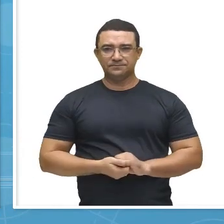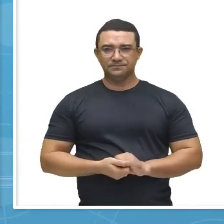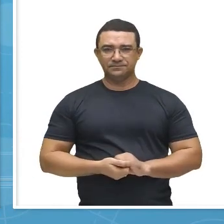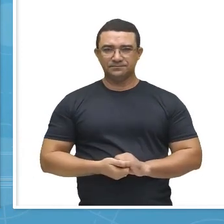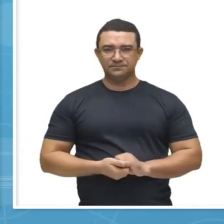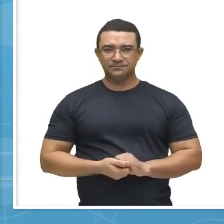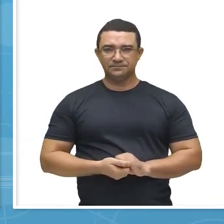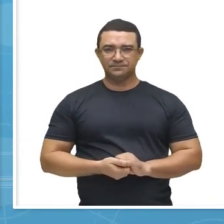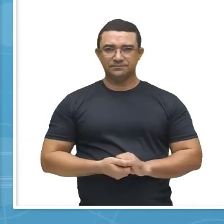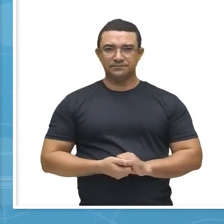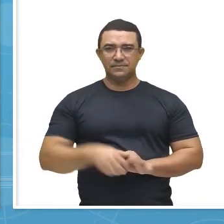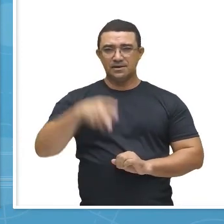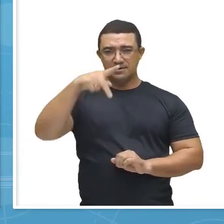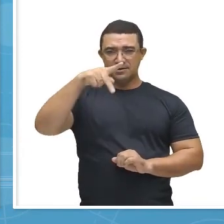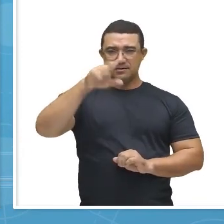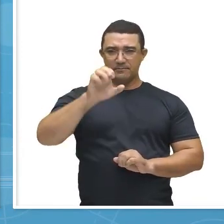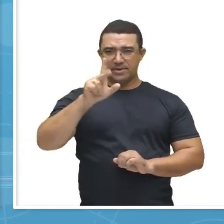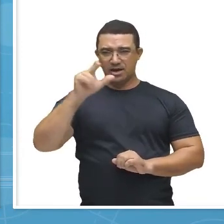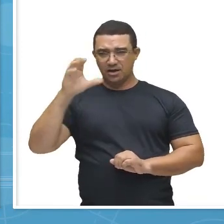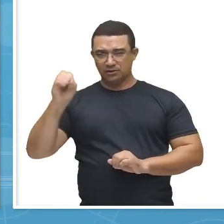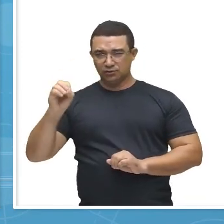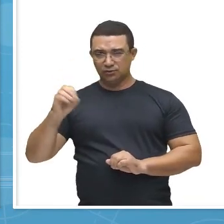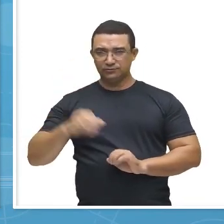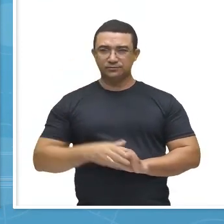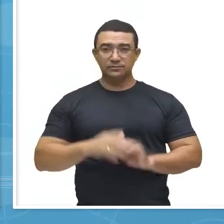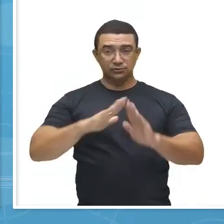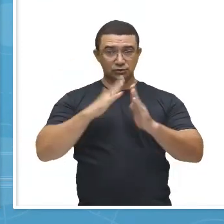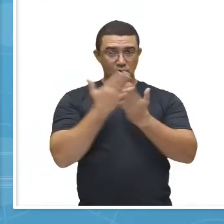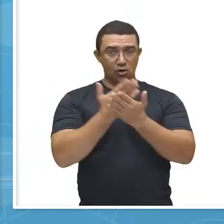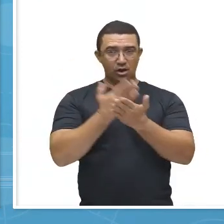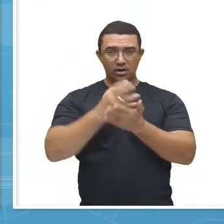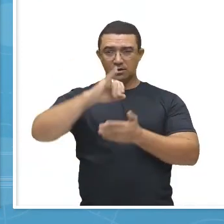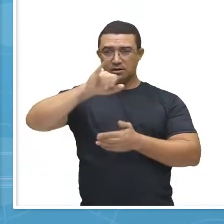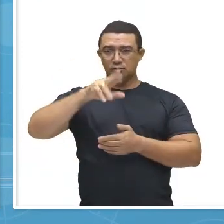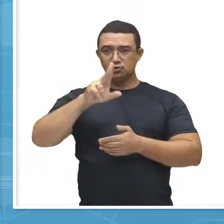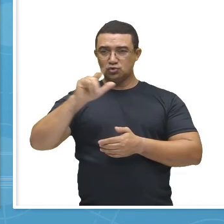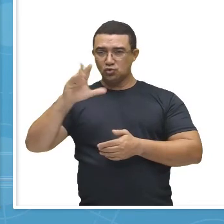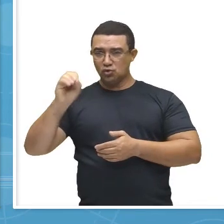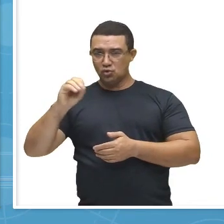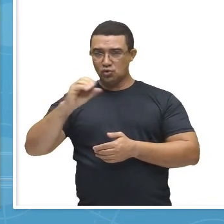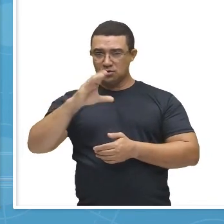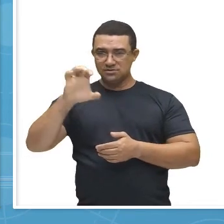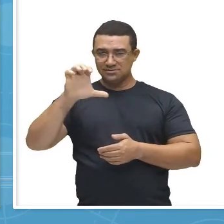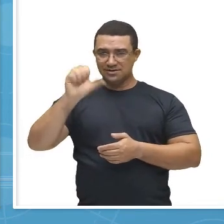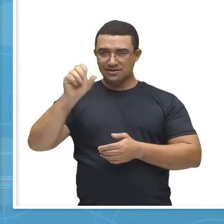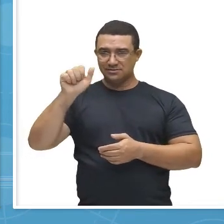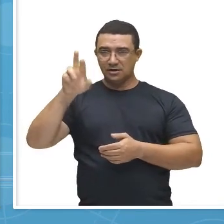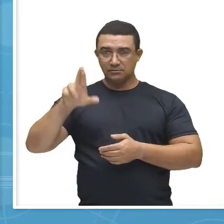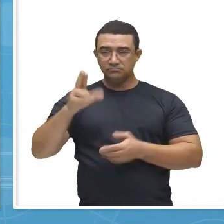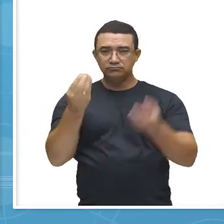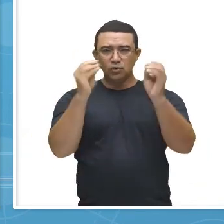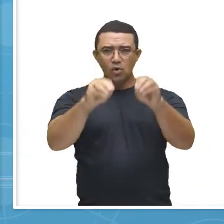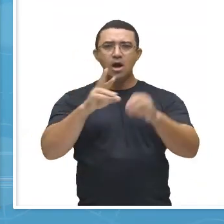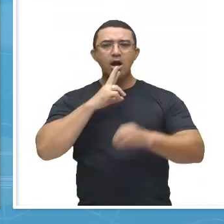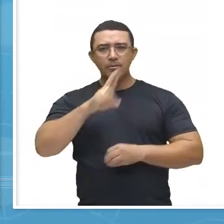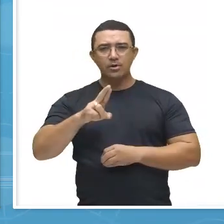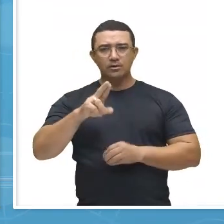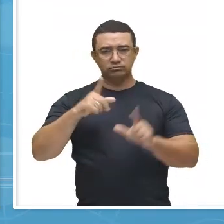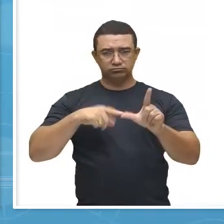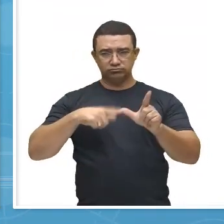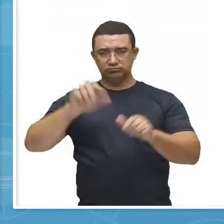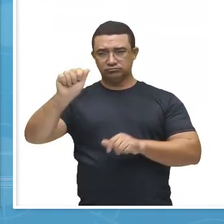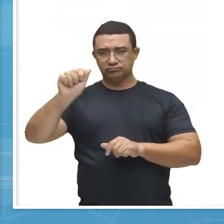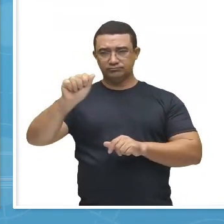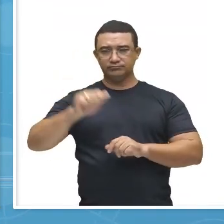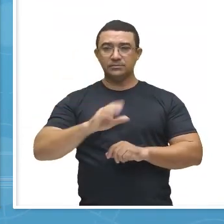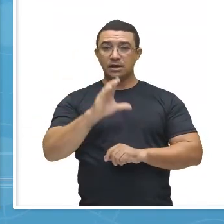O Pedro Henrique, da Escola Júlio César, da Cidade Nova, colocou letra A, né? A Camila